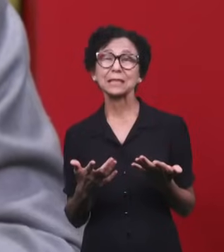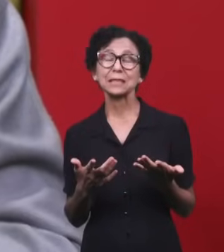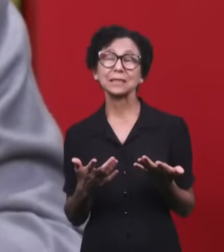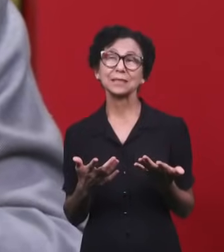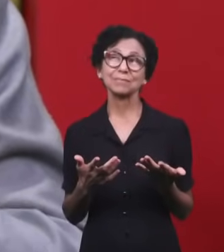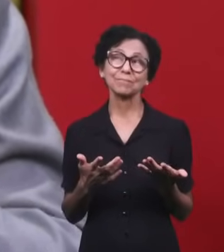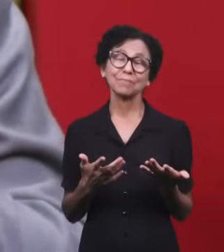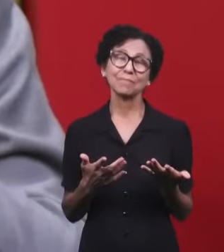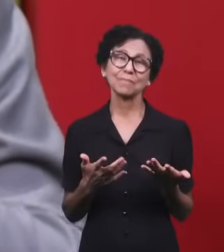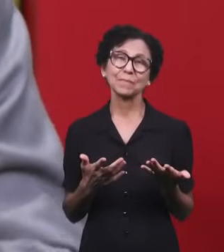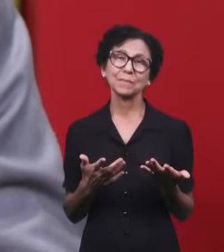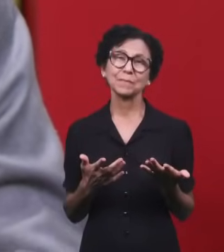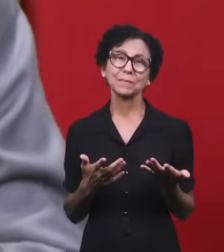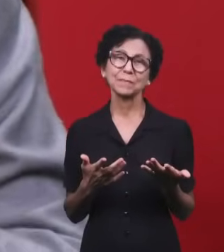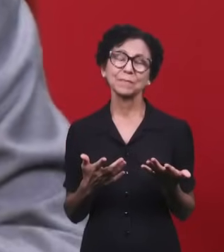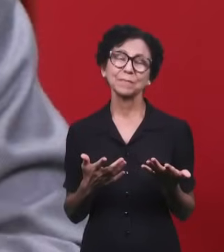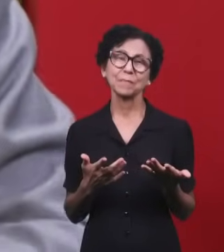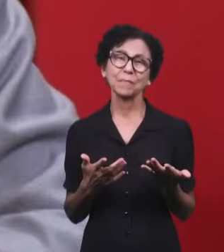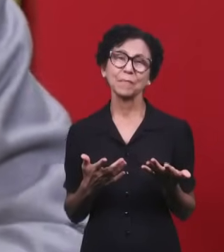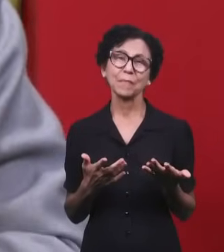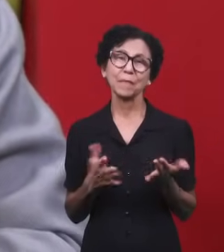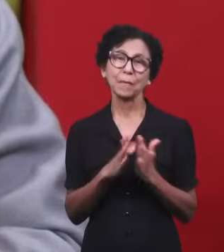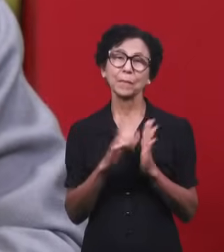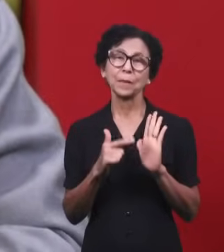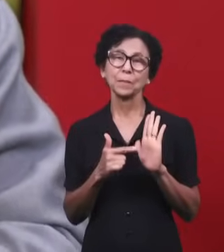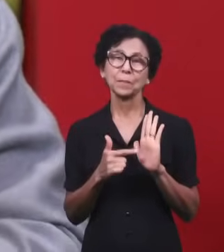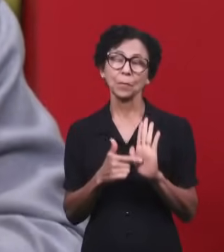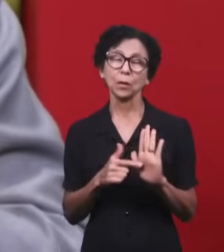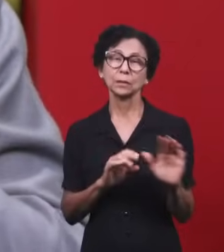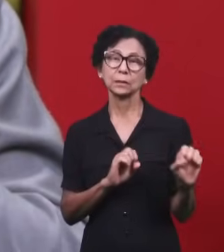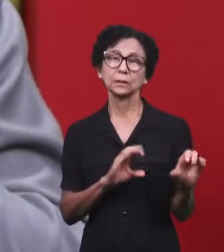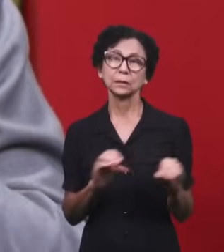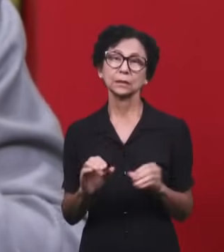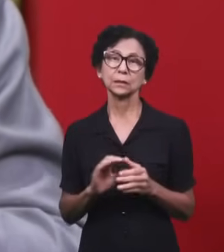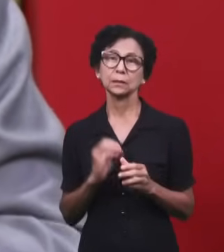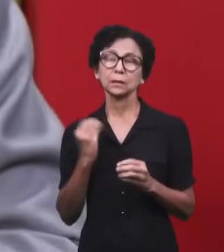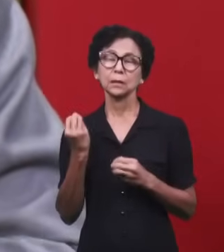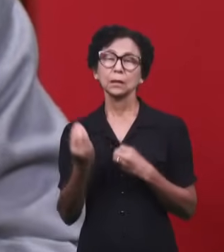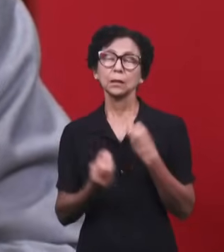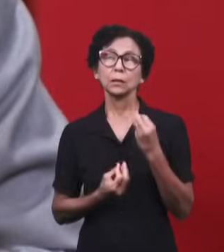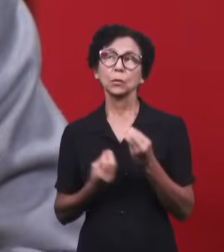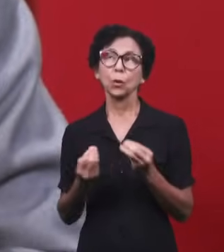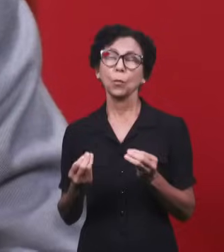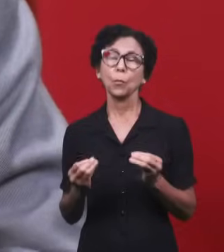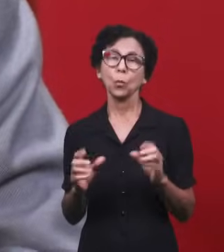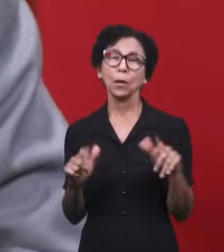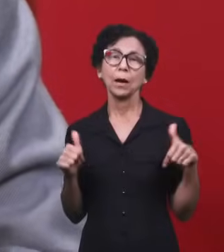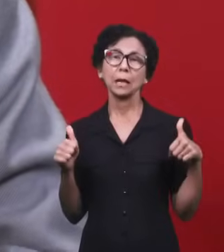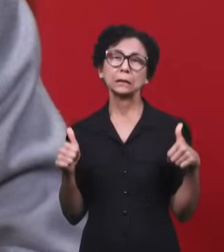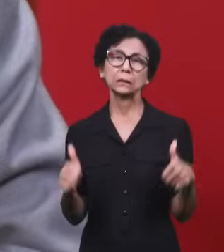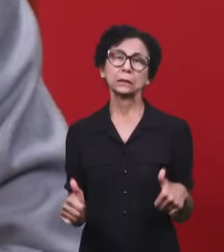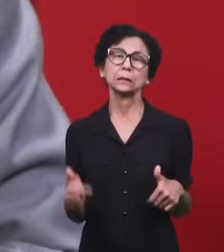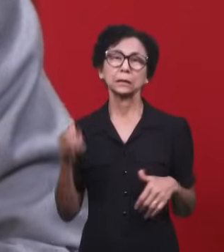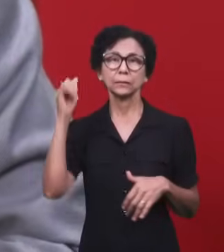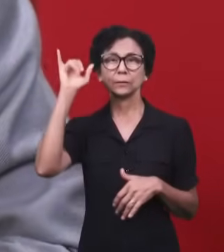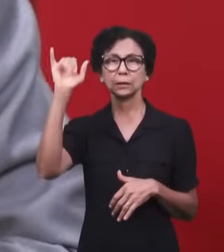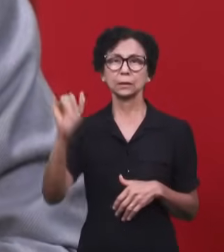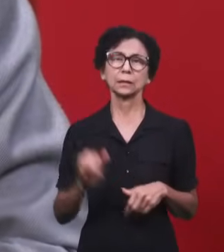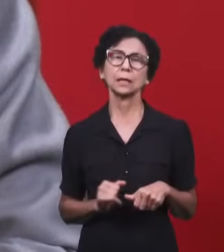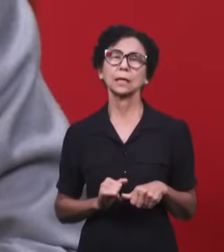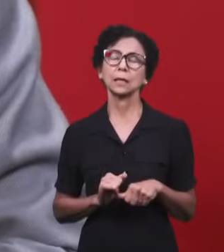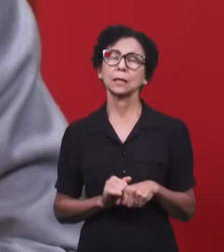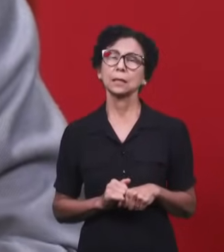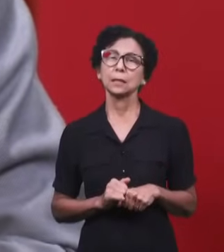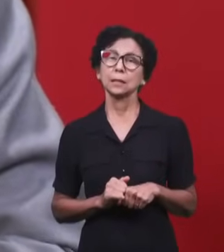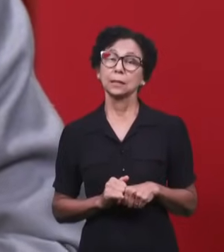que fazer e o que não fazer para não sermos colocados diante de situações difíceis? Essa